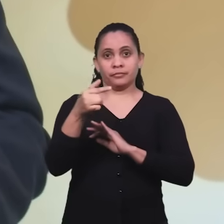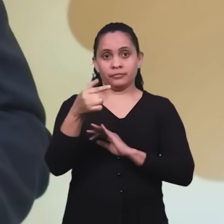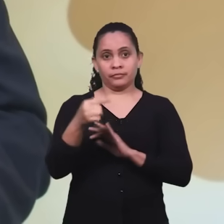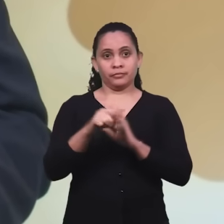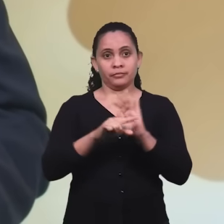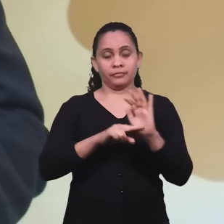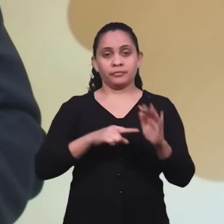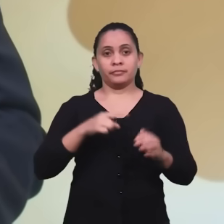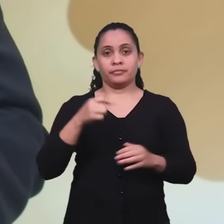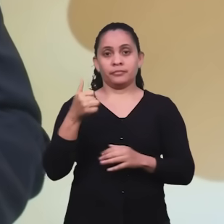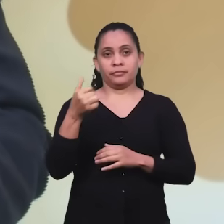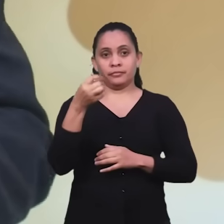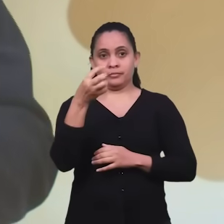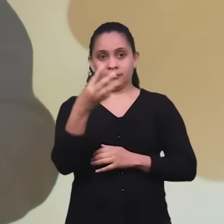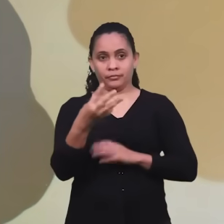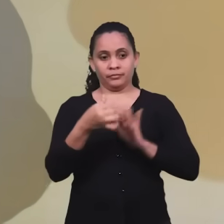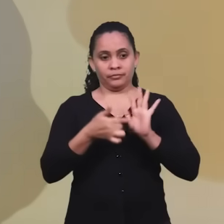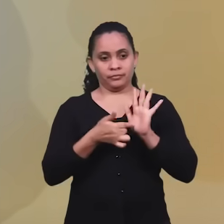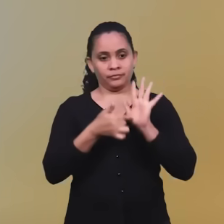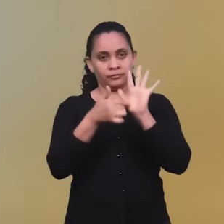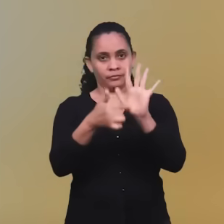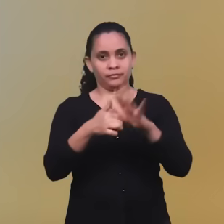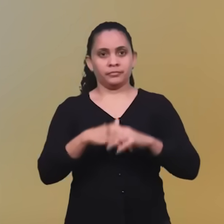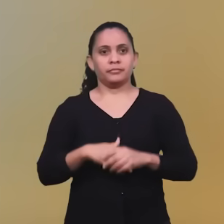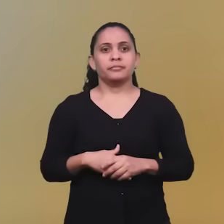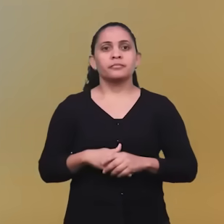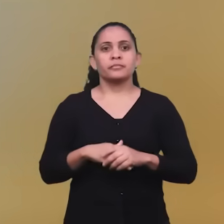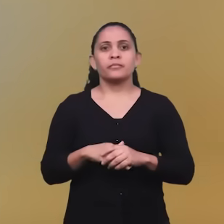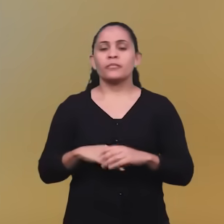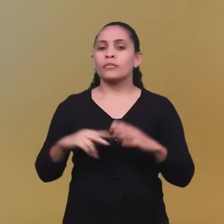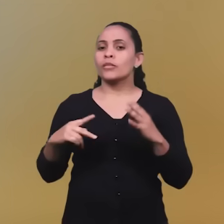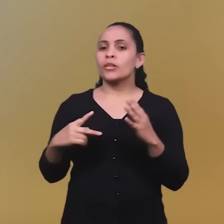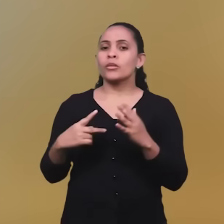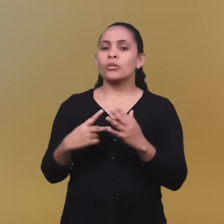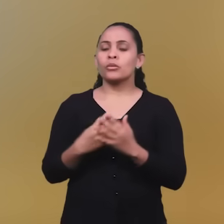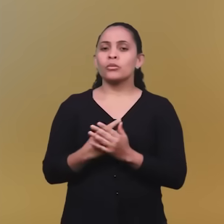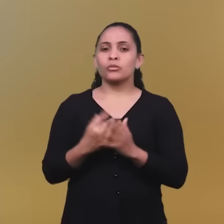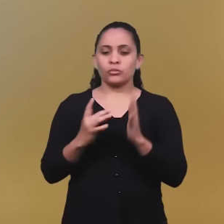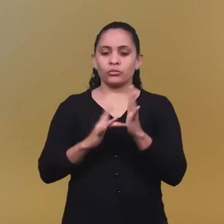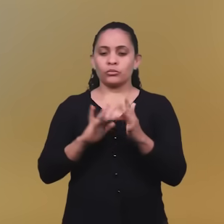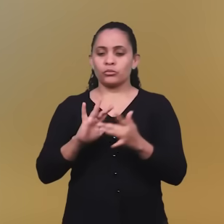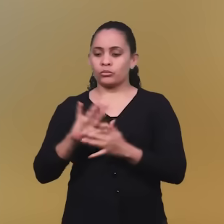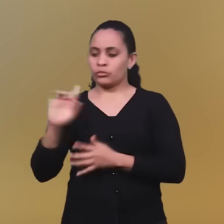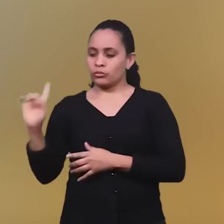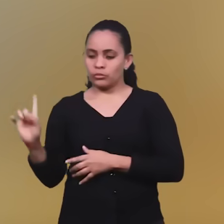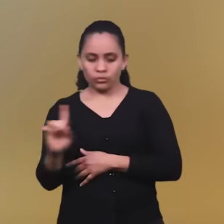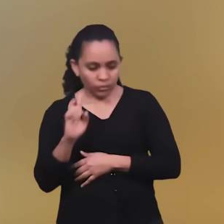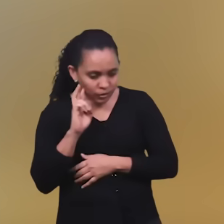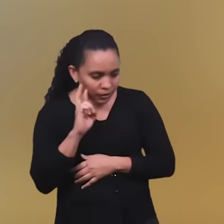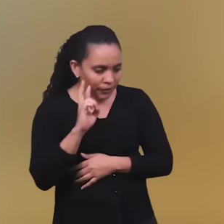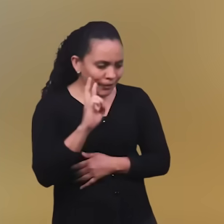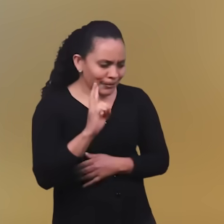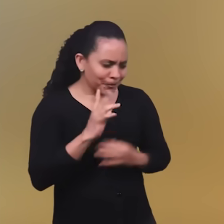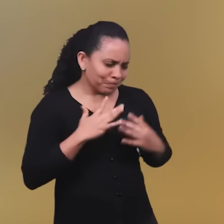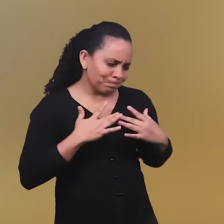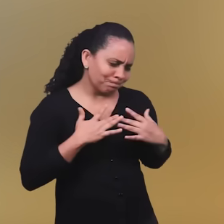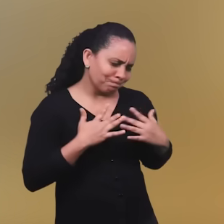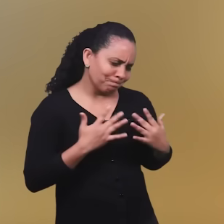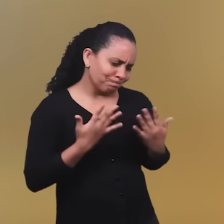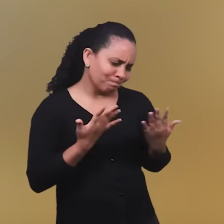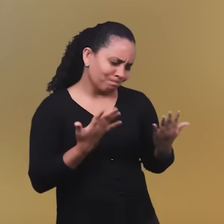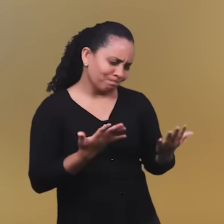capítulo 7, verso 13, que diz assim: E vendo-a o Senhor, moveu-se